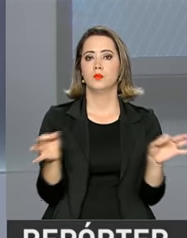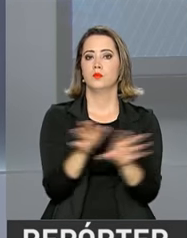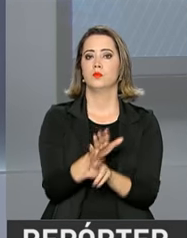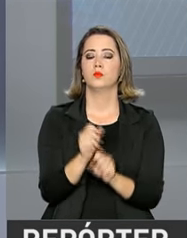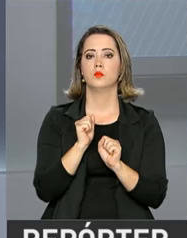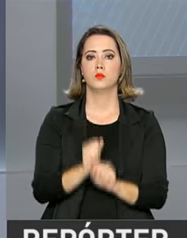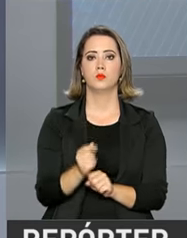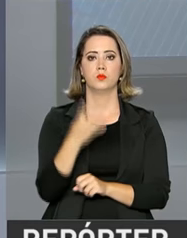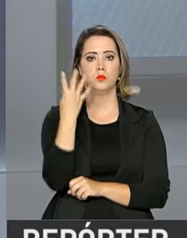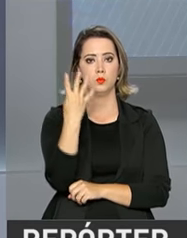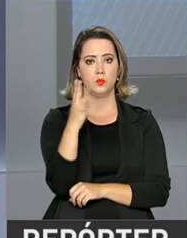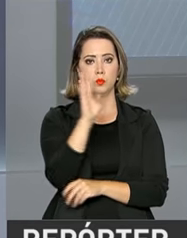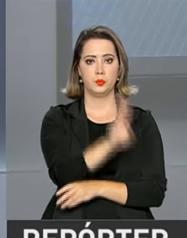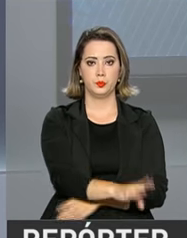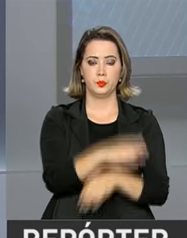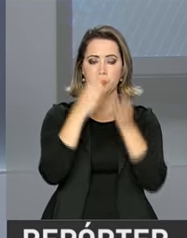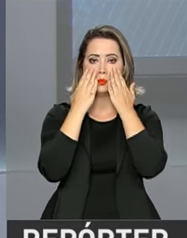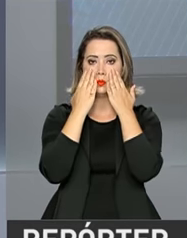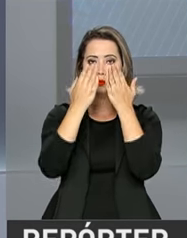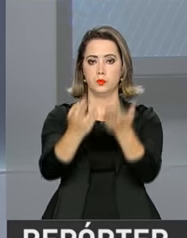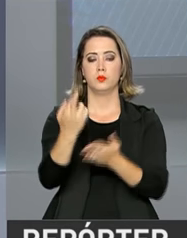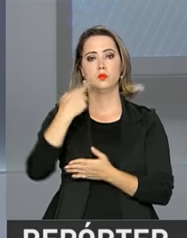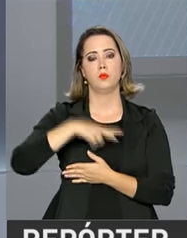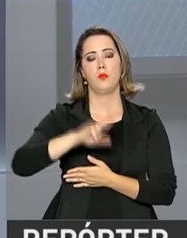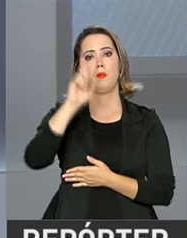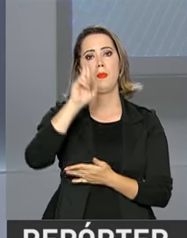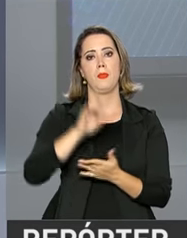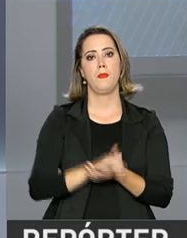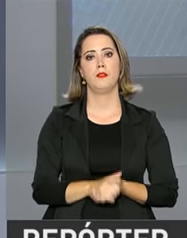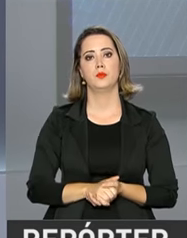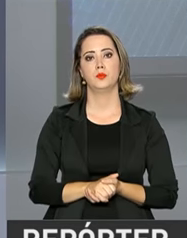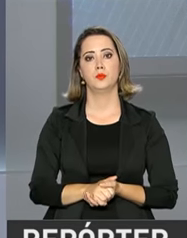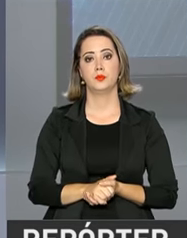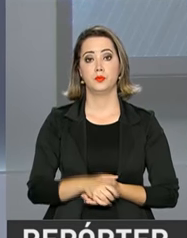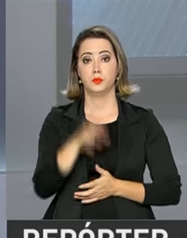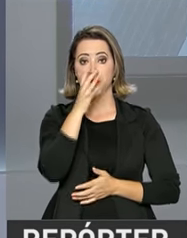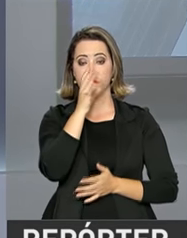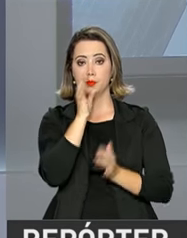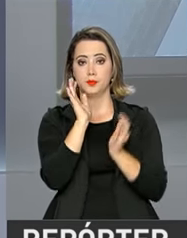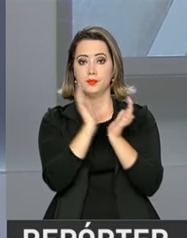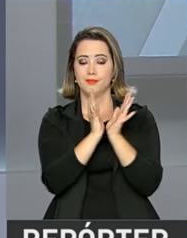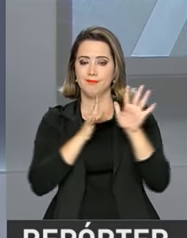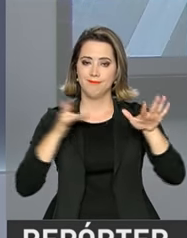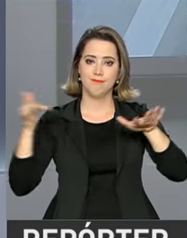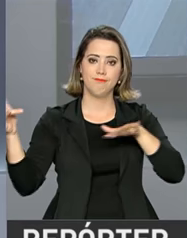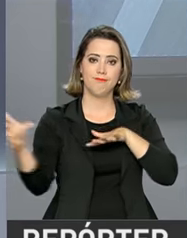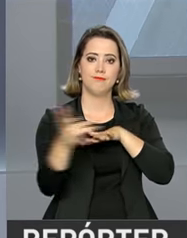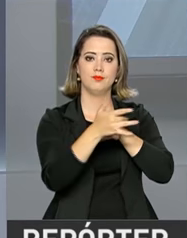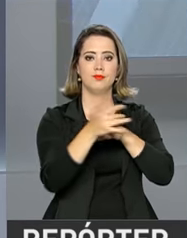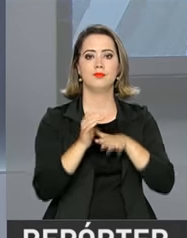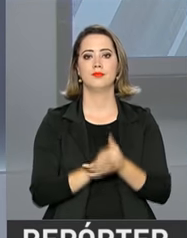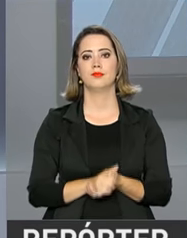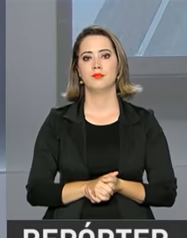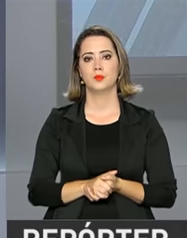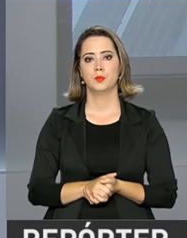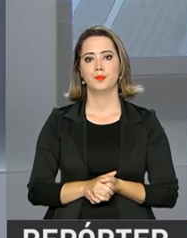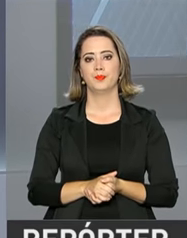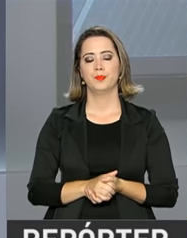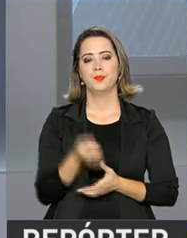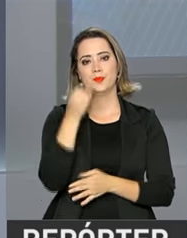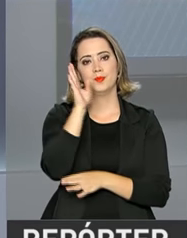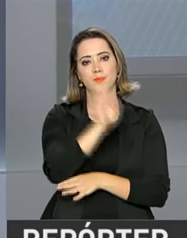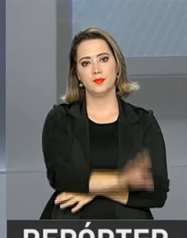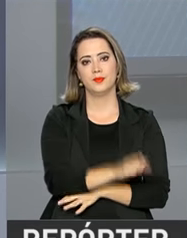aqui voltamos às quatro da tarde na próxima edição do repórter rbr acompanhe também as novidades pelas nossas redes sociais